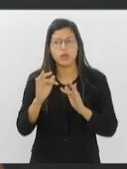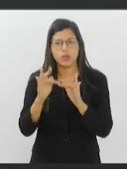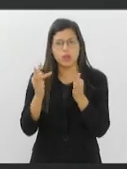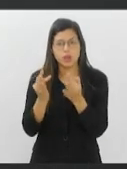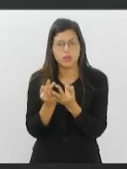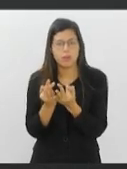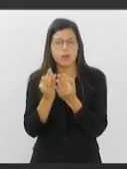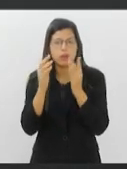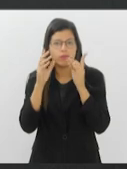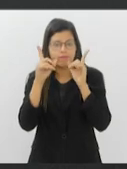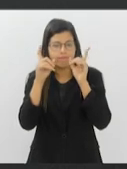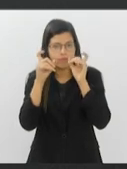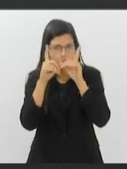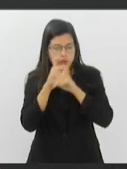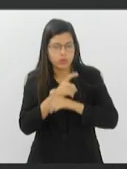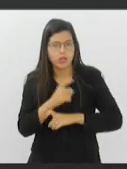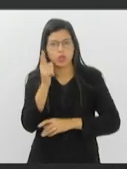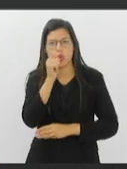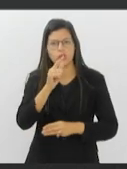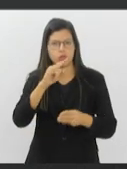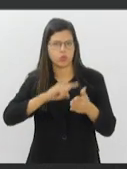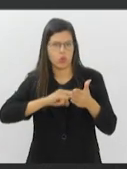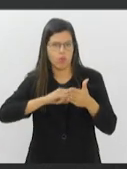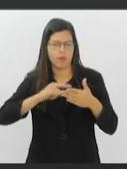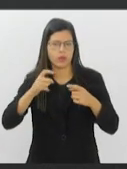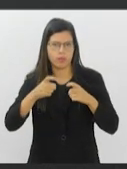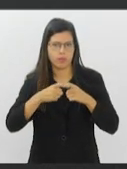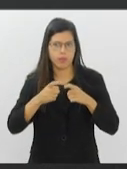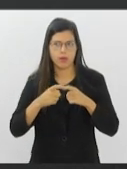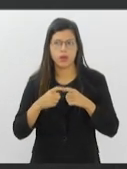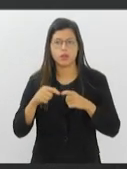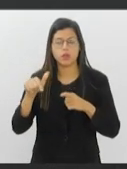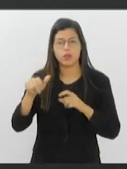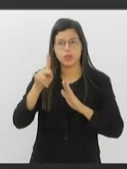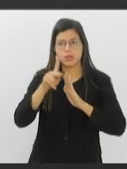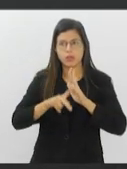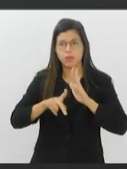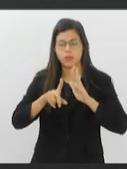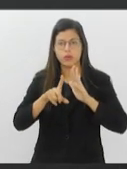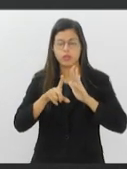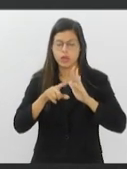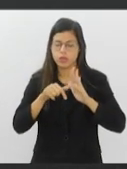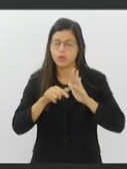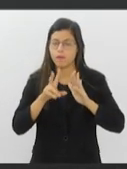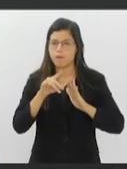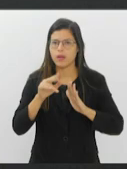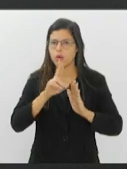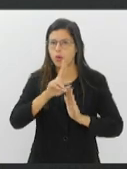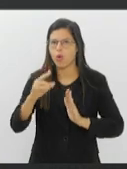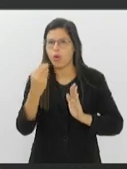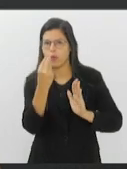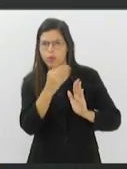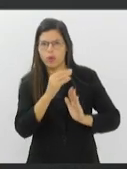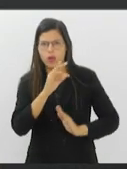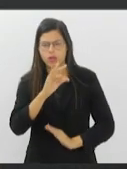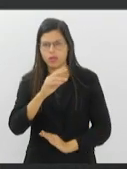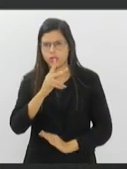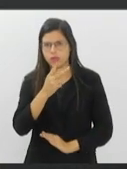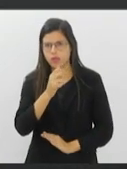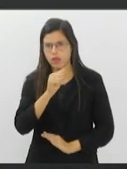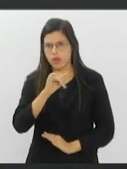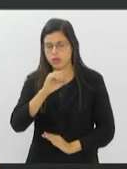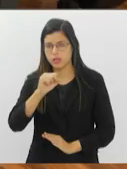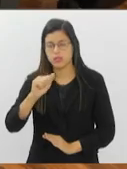Luta, Ariane Magalhães. Para ela, o projeto que vai receber o nome da Thaisa será fundamental para que casos como esses